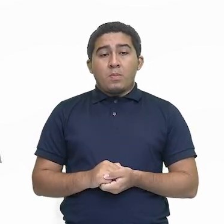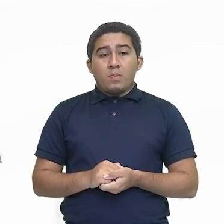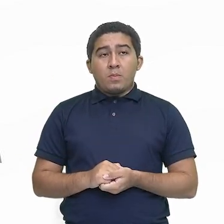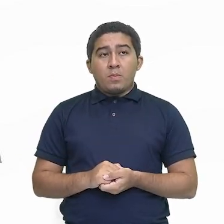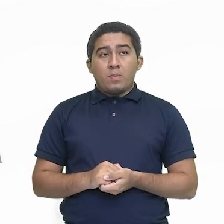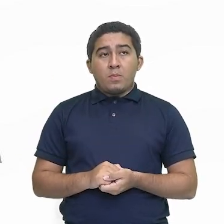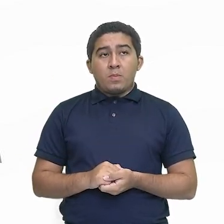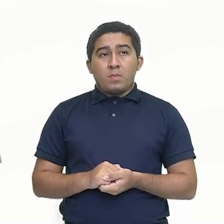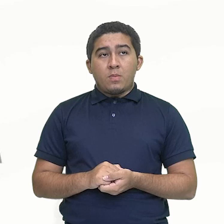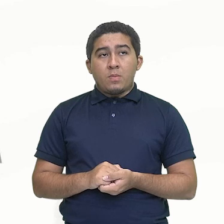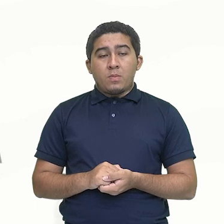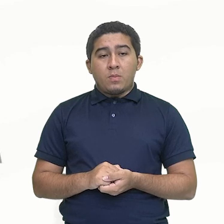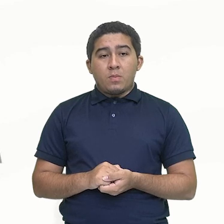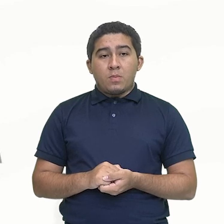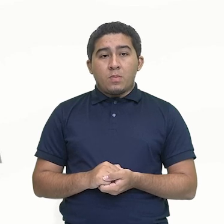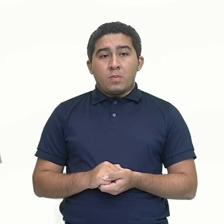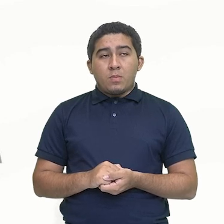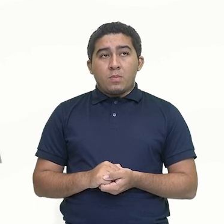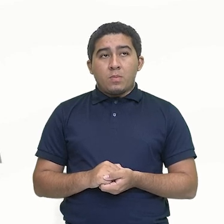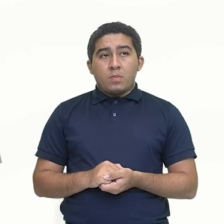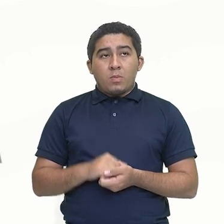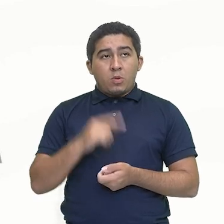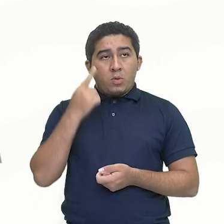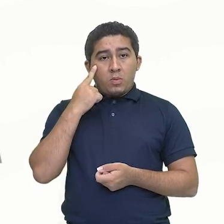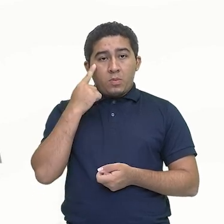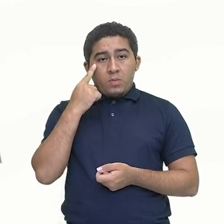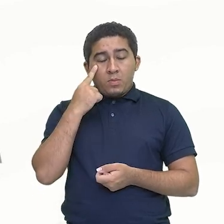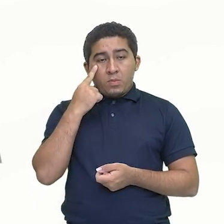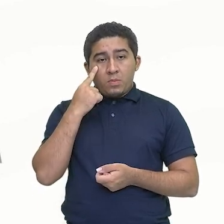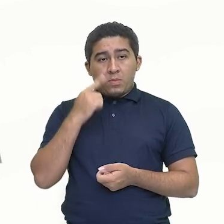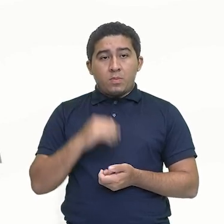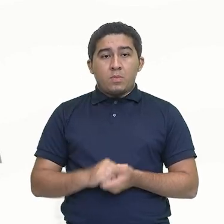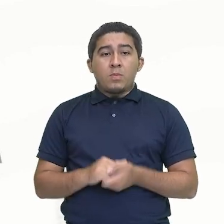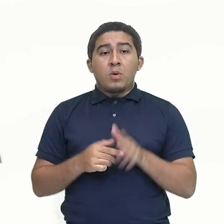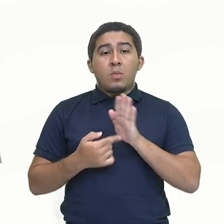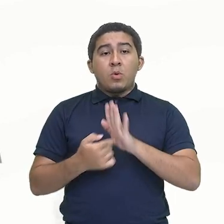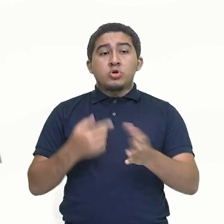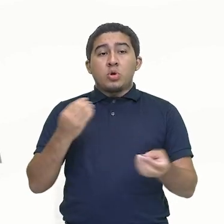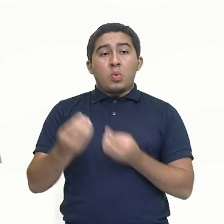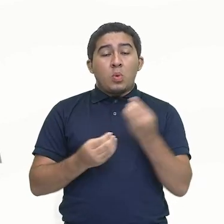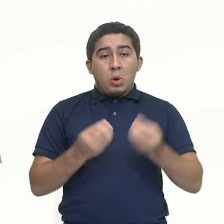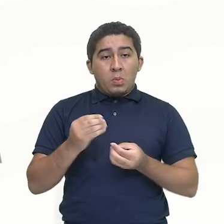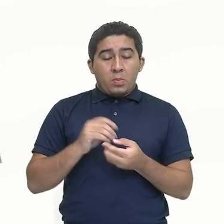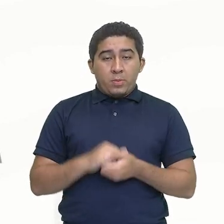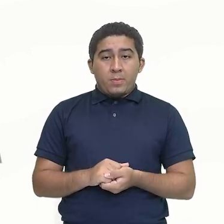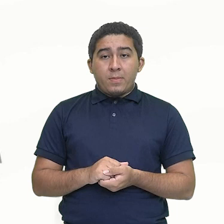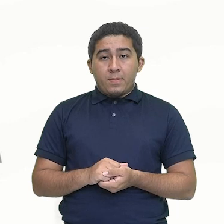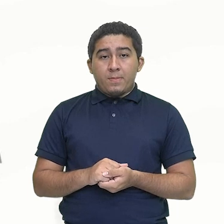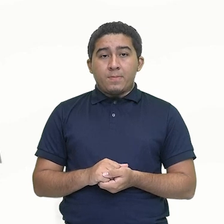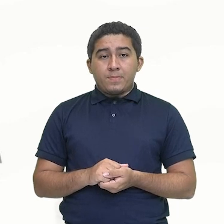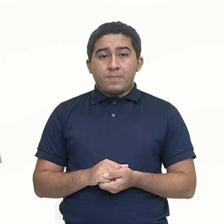Ó, a função quadrática é aquela que se apresenta dessa forma, né, de maneira genérica.